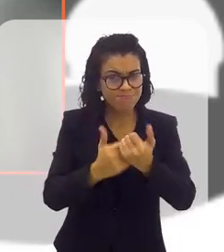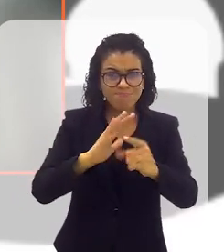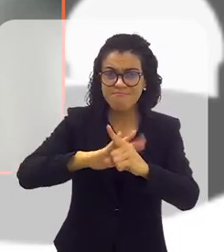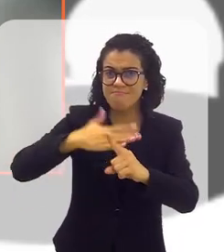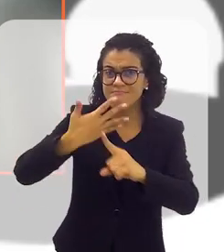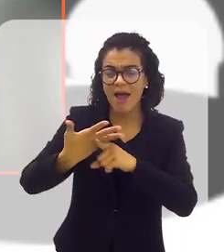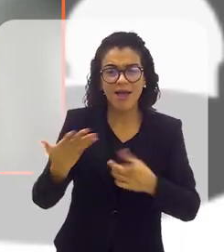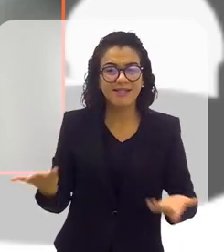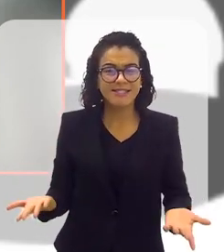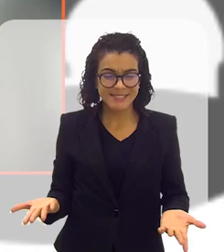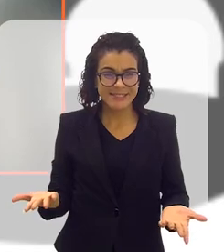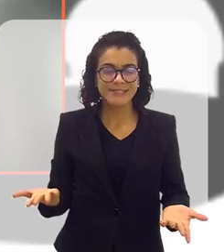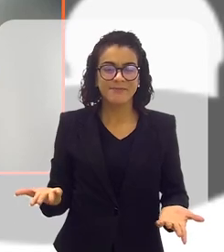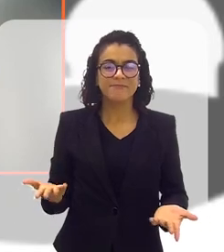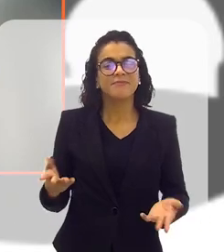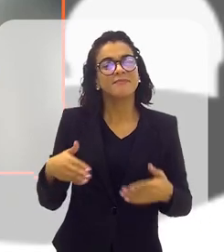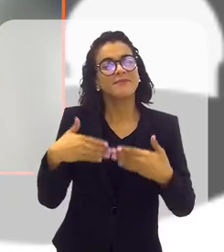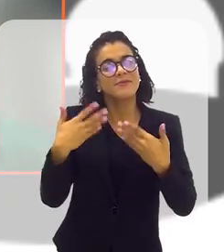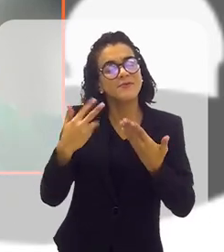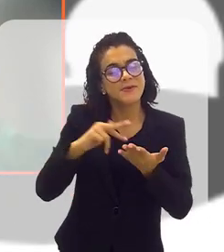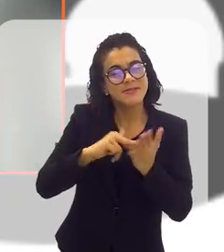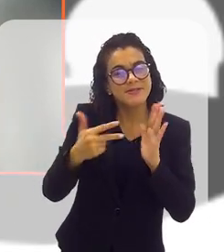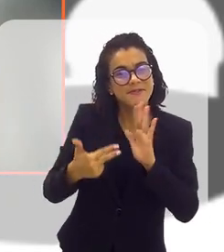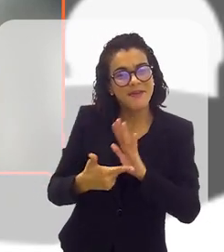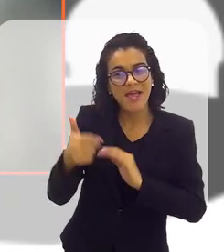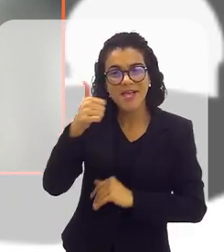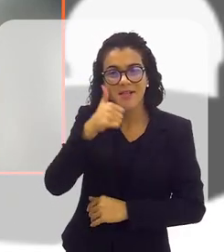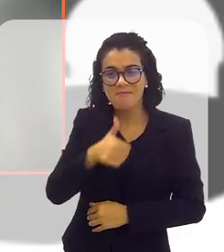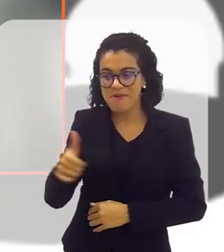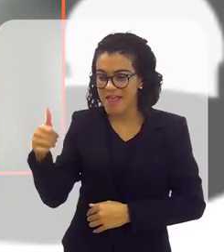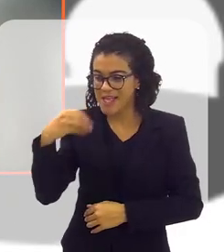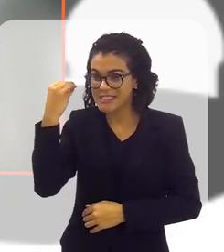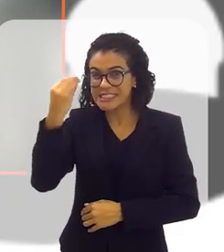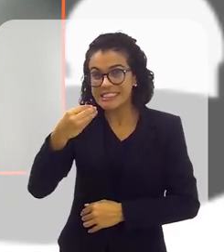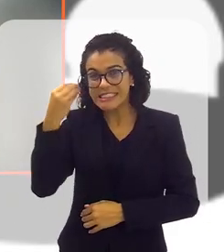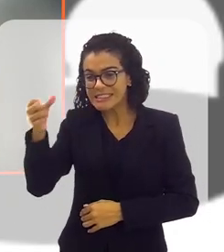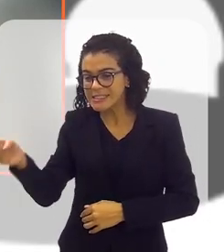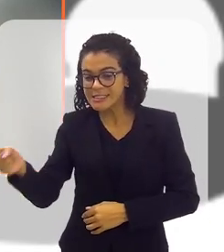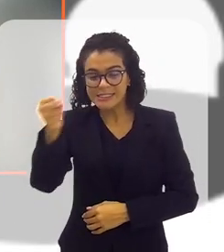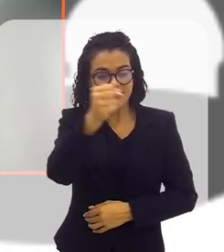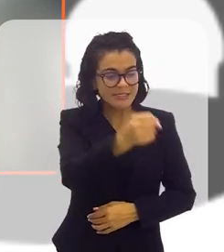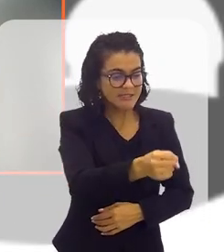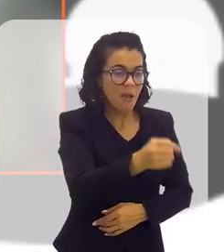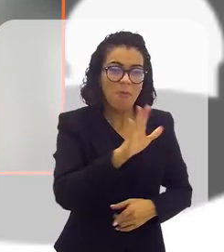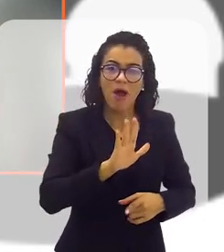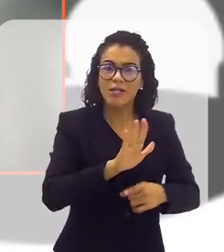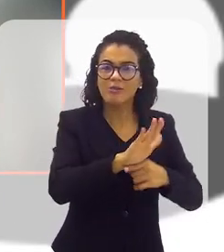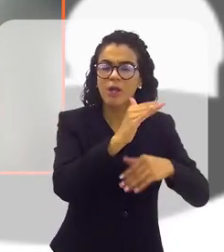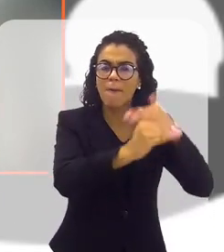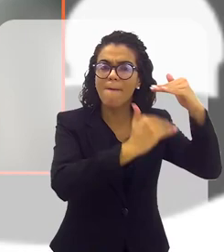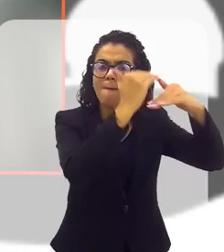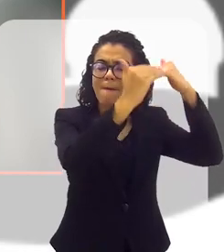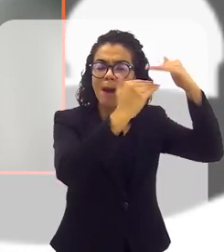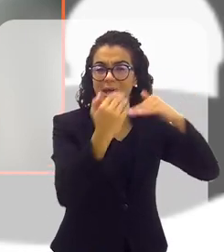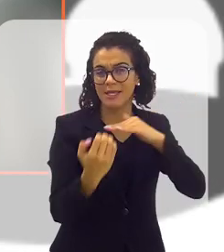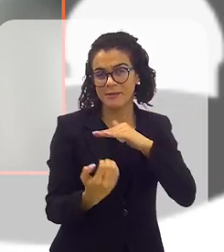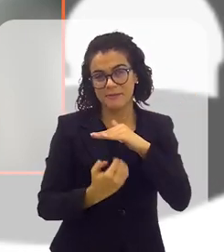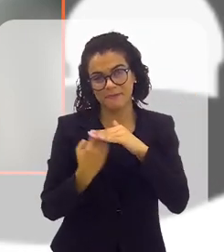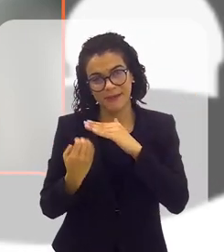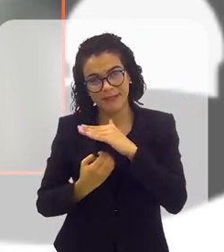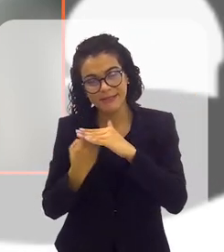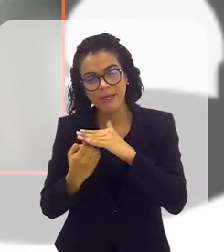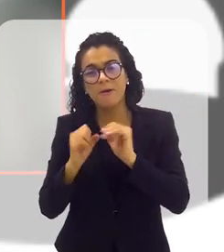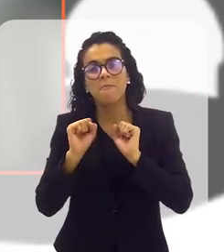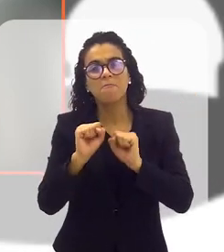agrega demais. Então, você trazer essa mulher com essa experiência pode fazer toda a diferença na